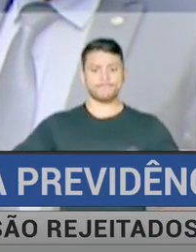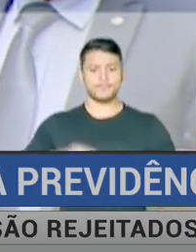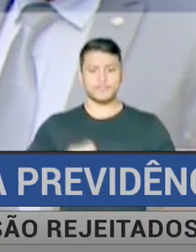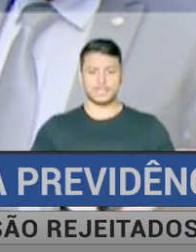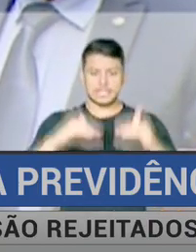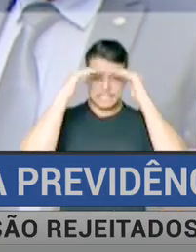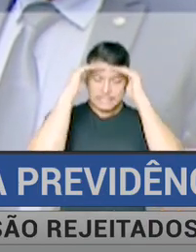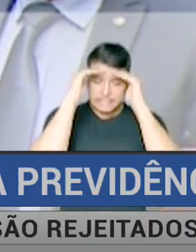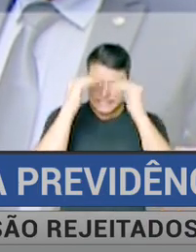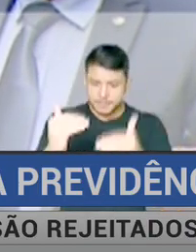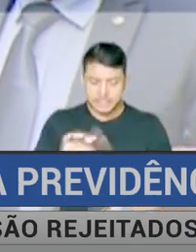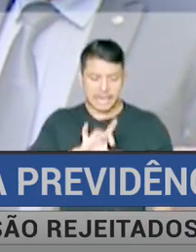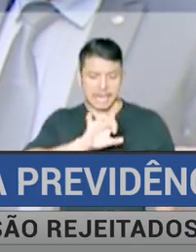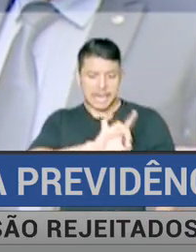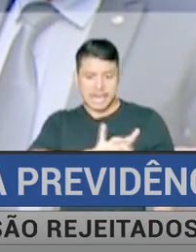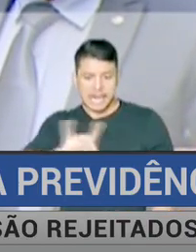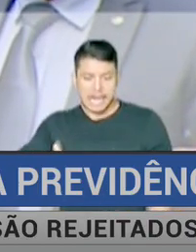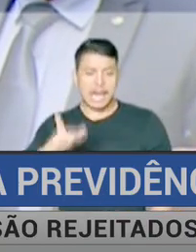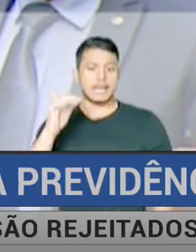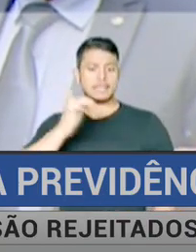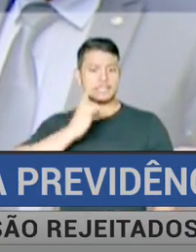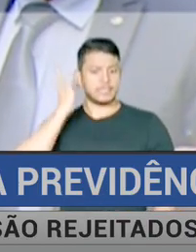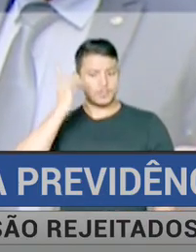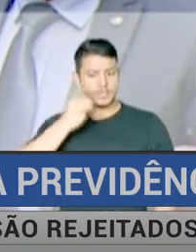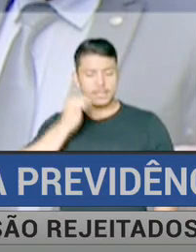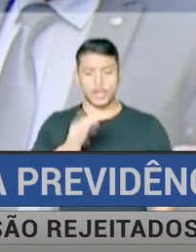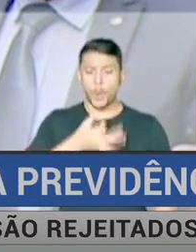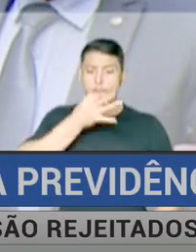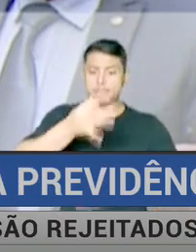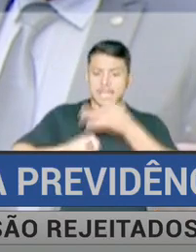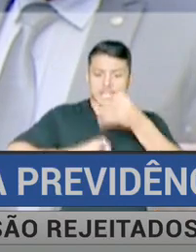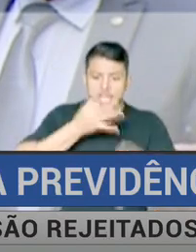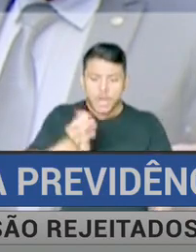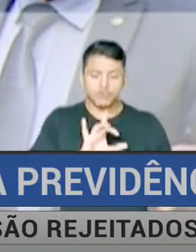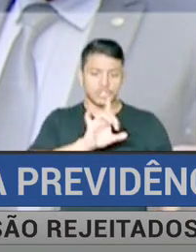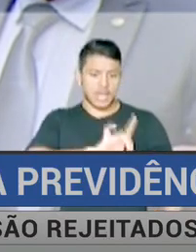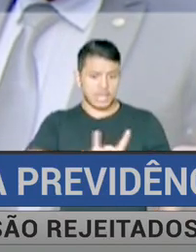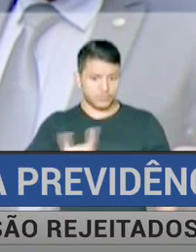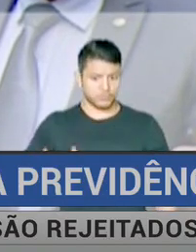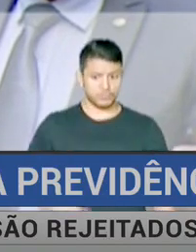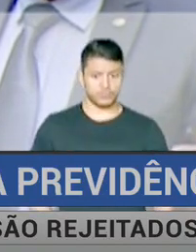cada um dos deputados, a posição de cada um dos deputados,